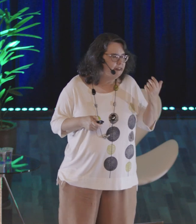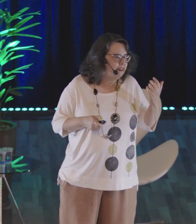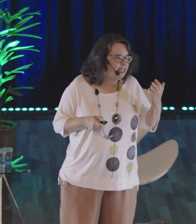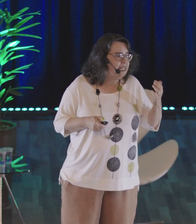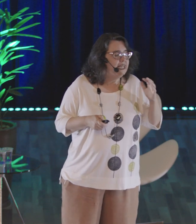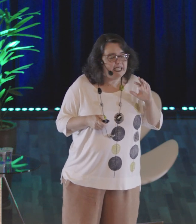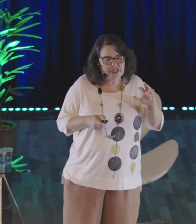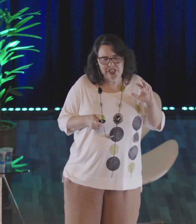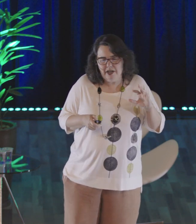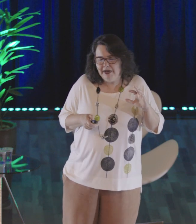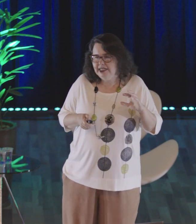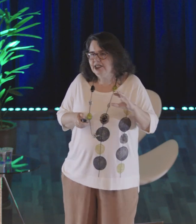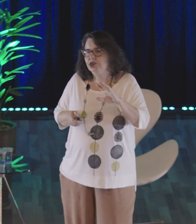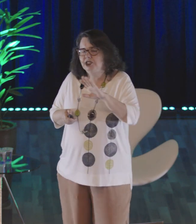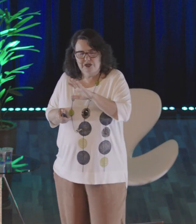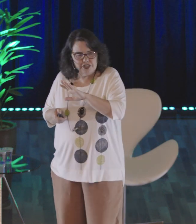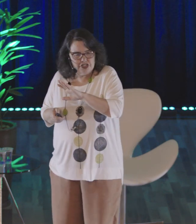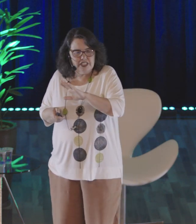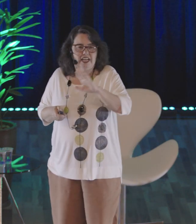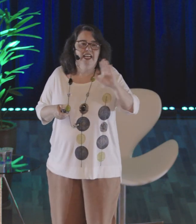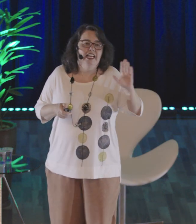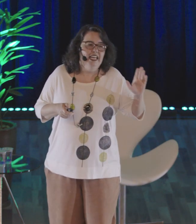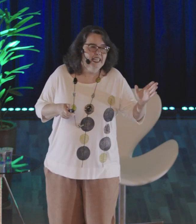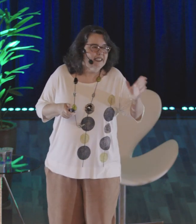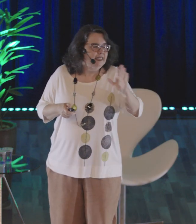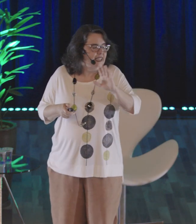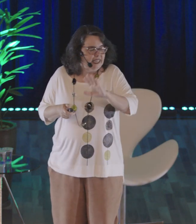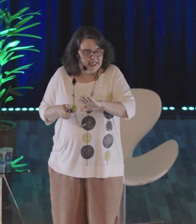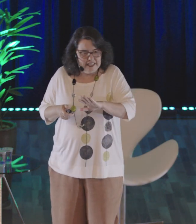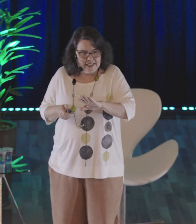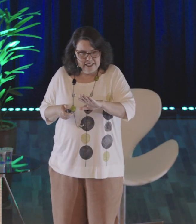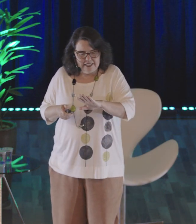de escrever que antigamente se subdividia em